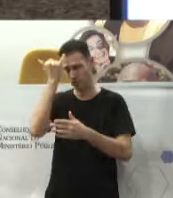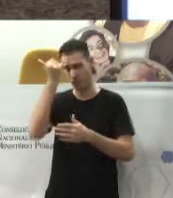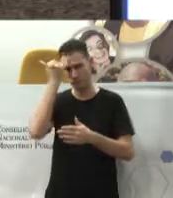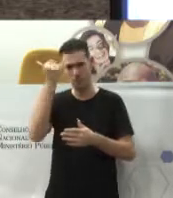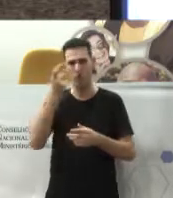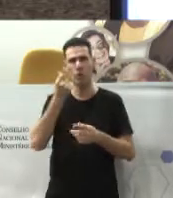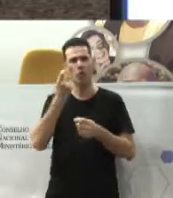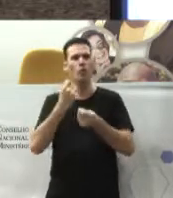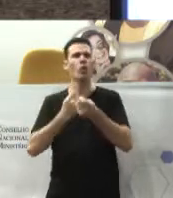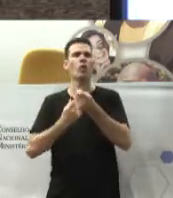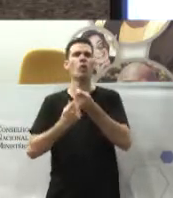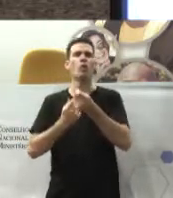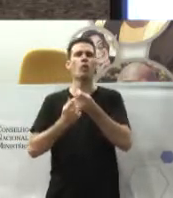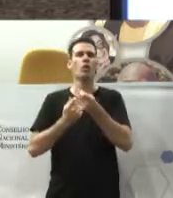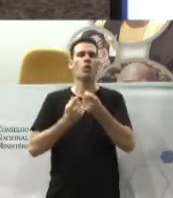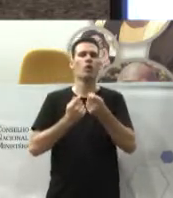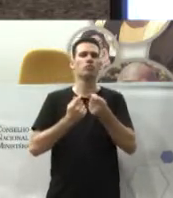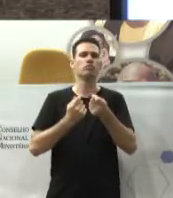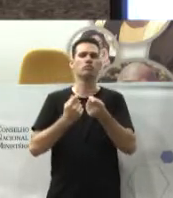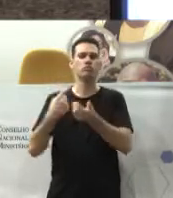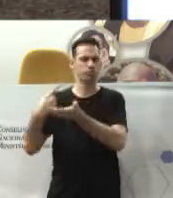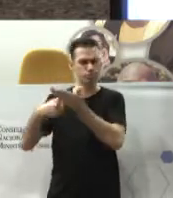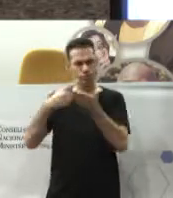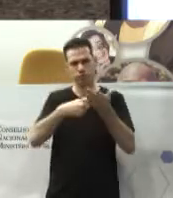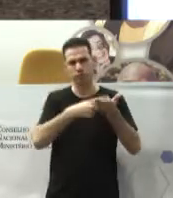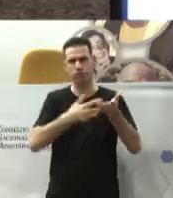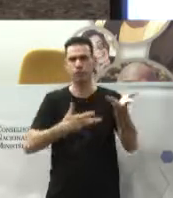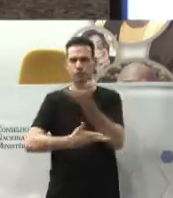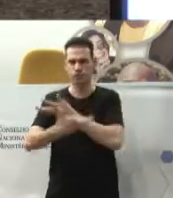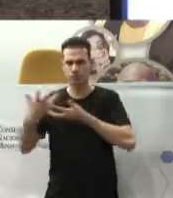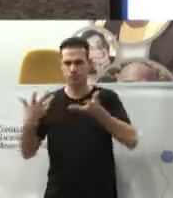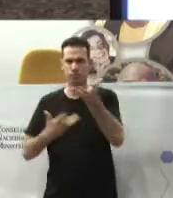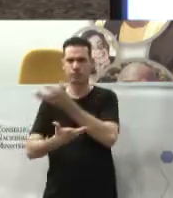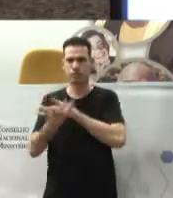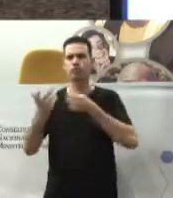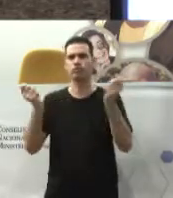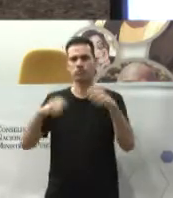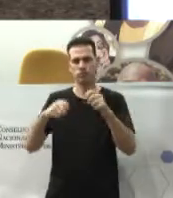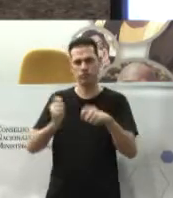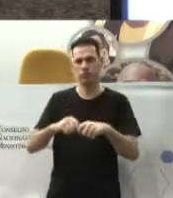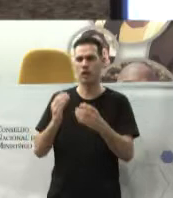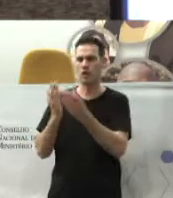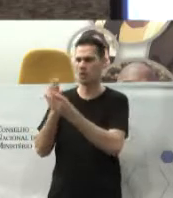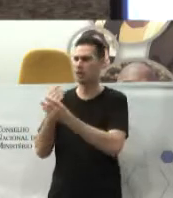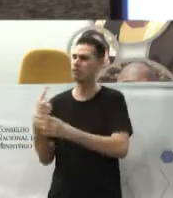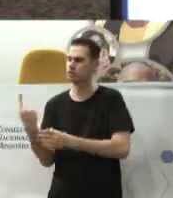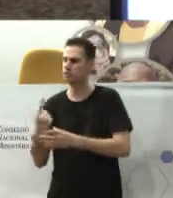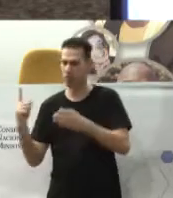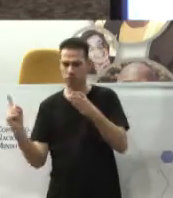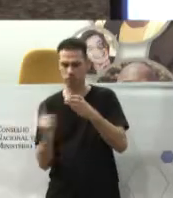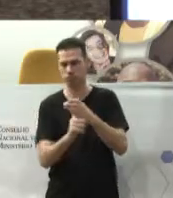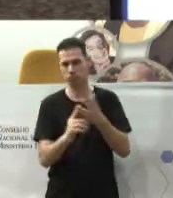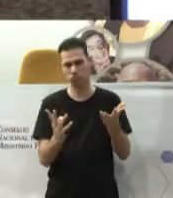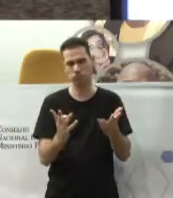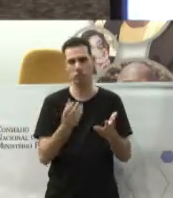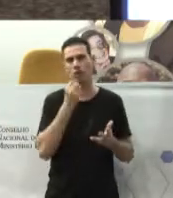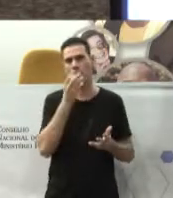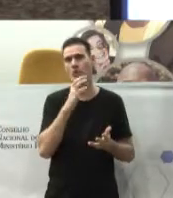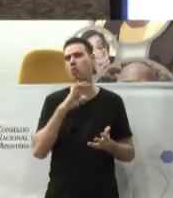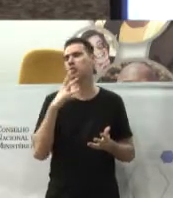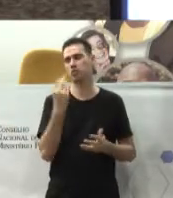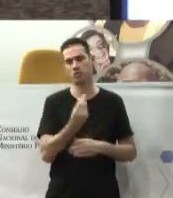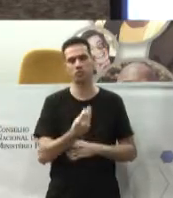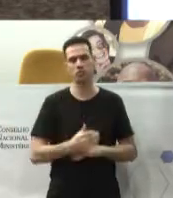processuais entre as partes, inclusive o próprio litigante, para permitir a coletivização daquele processo individual, com ganho para